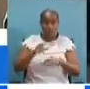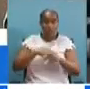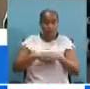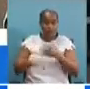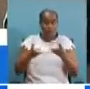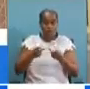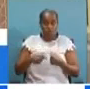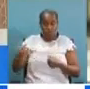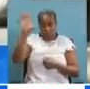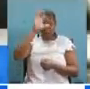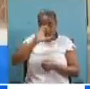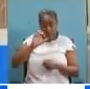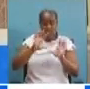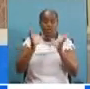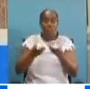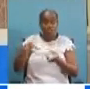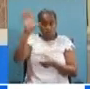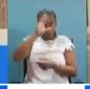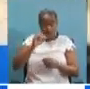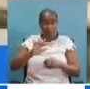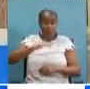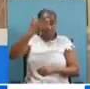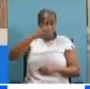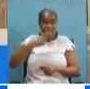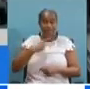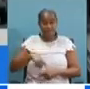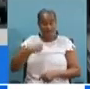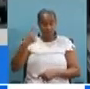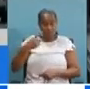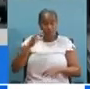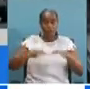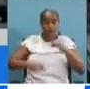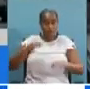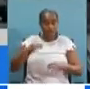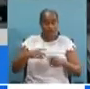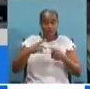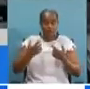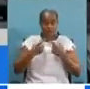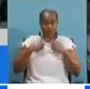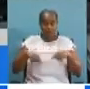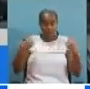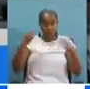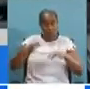conta geral do Estado, são as principais recomendações do Tribunal de Contas.